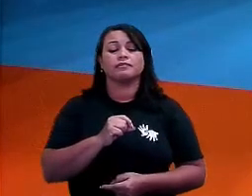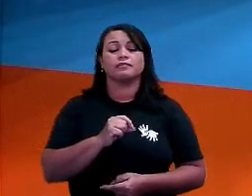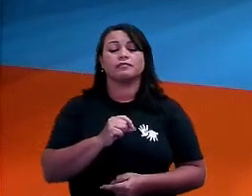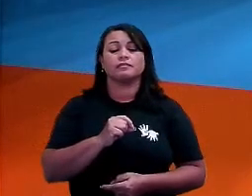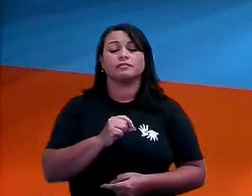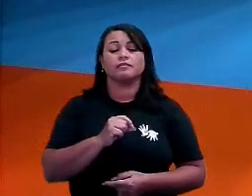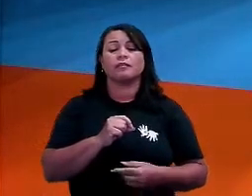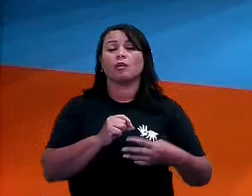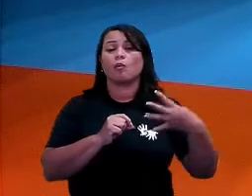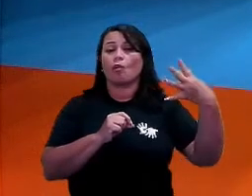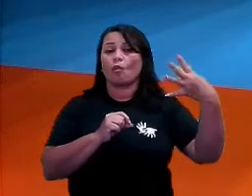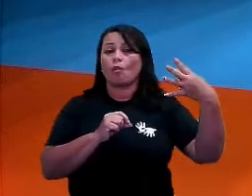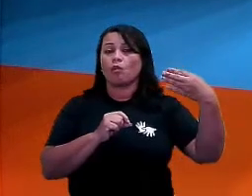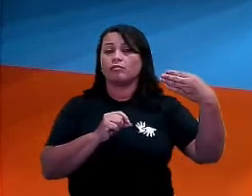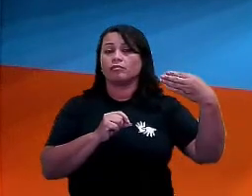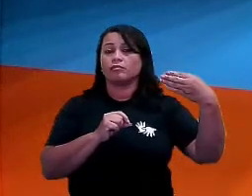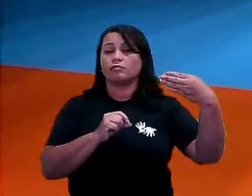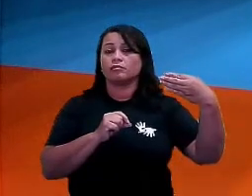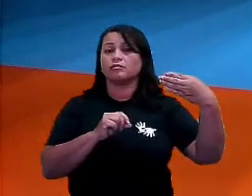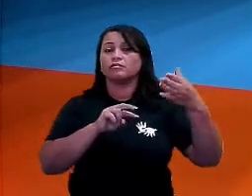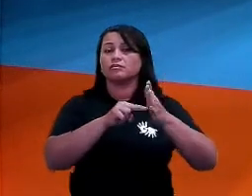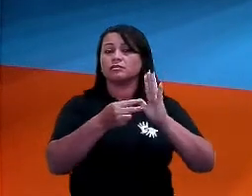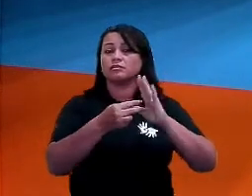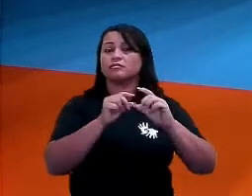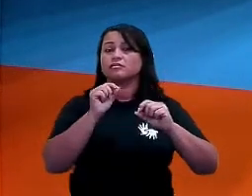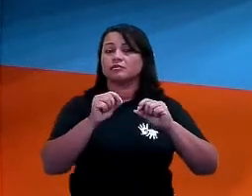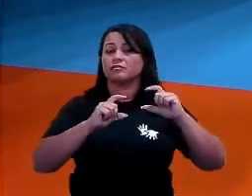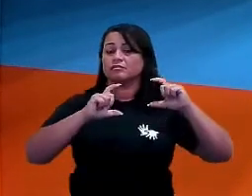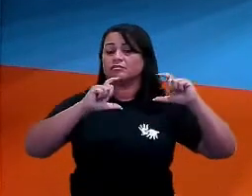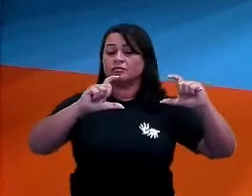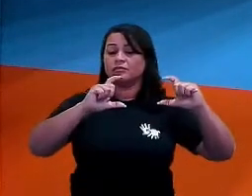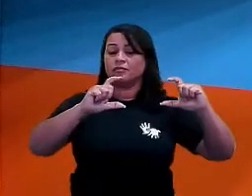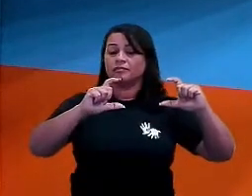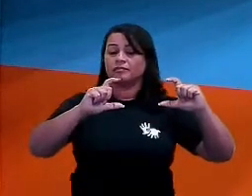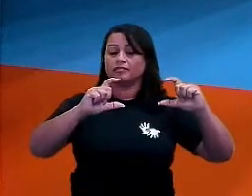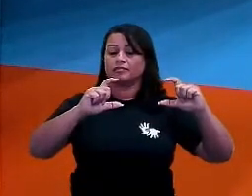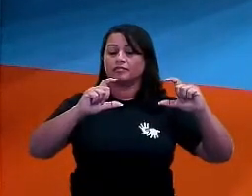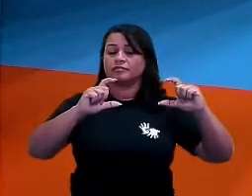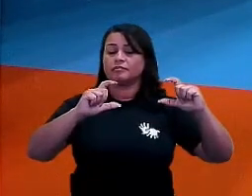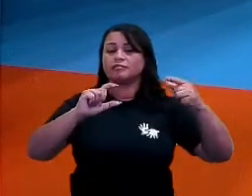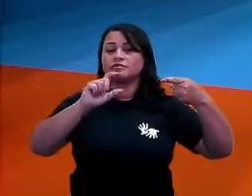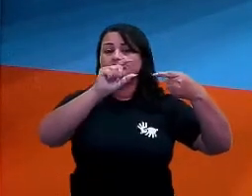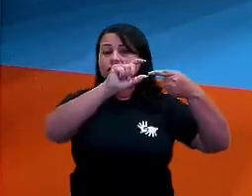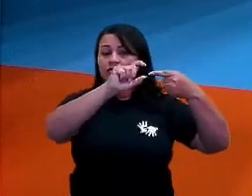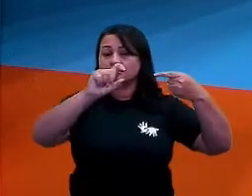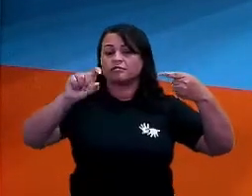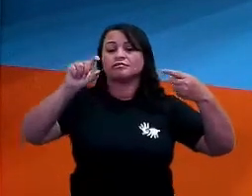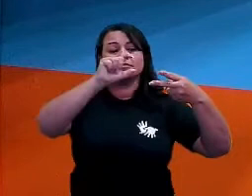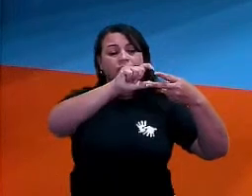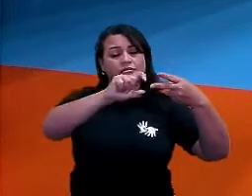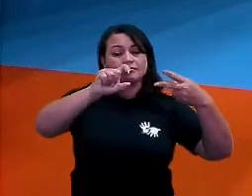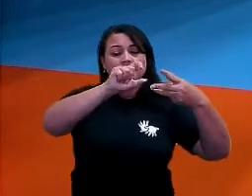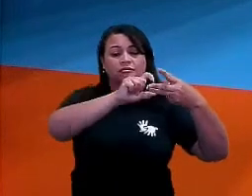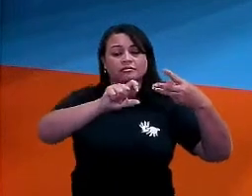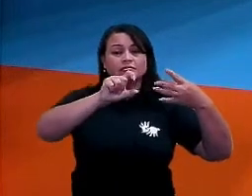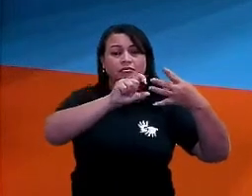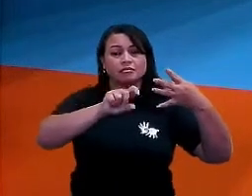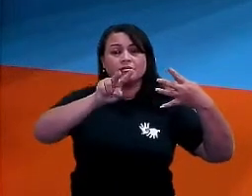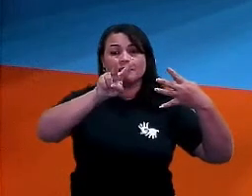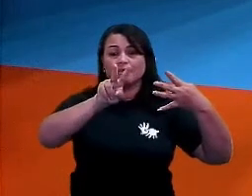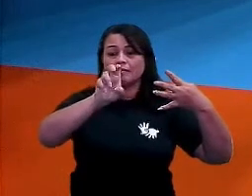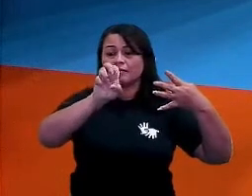4 eu tenho um conjuntinho, então eu chamo esse conjuntinho de estrofes, tá? E aqui vou chamando de versos.